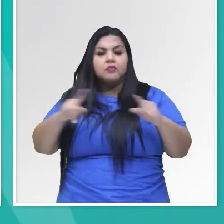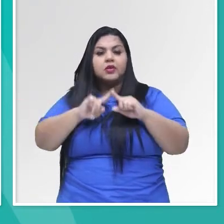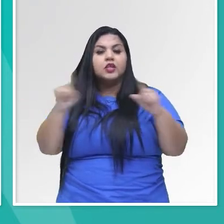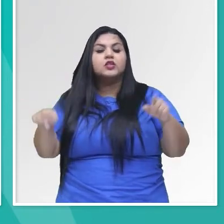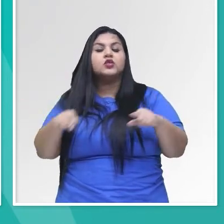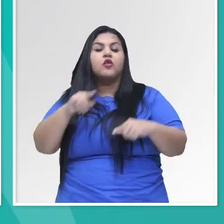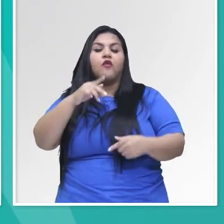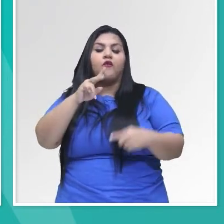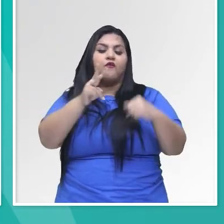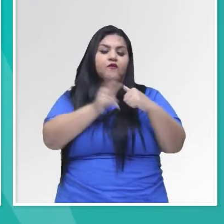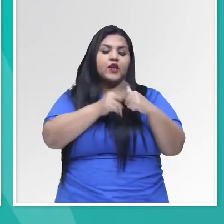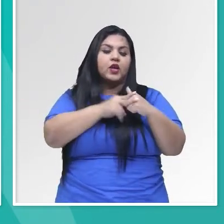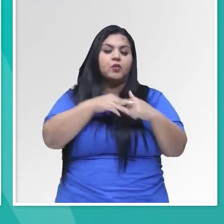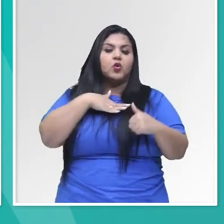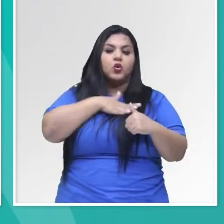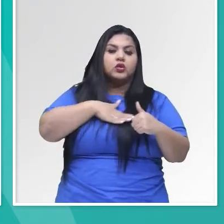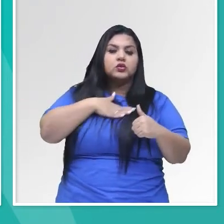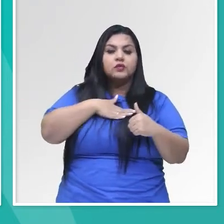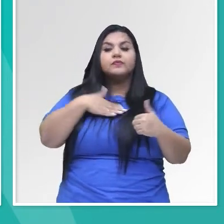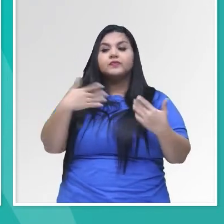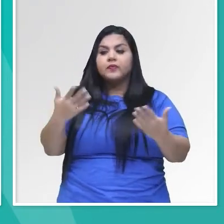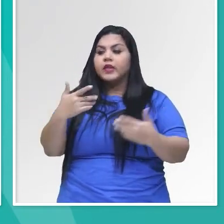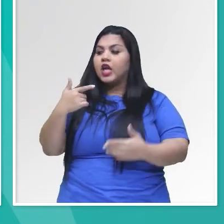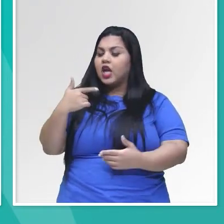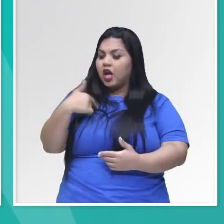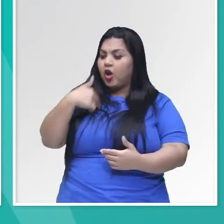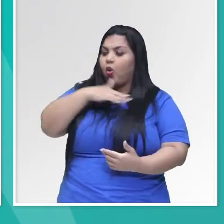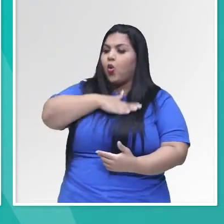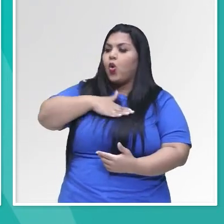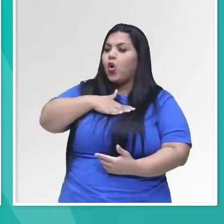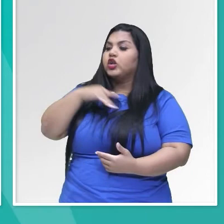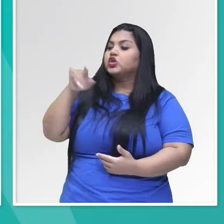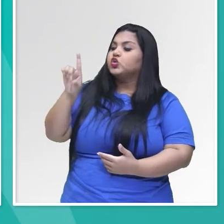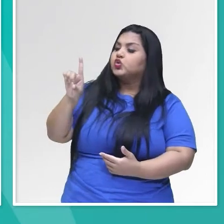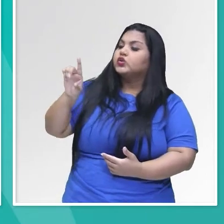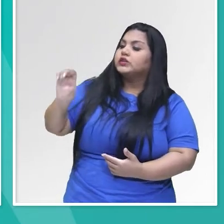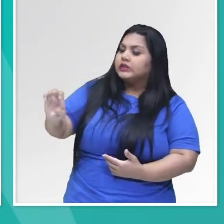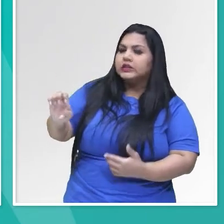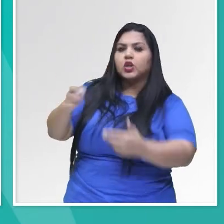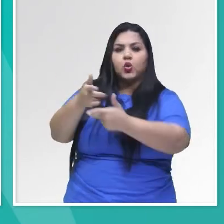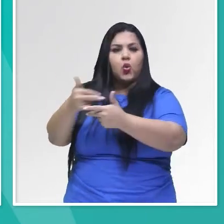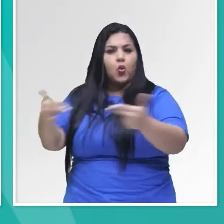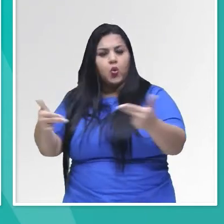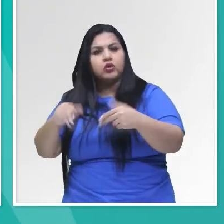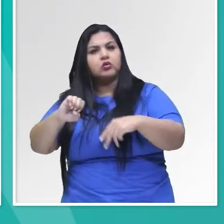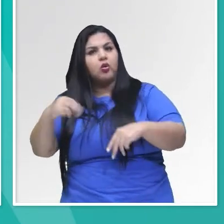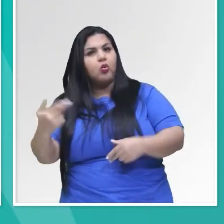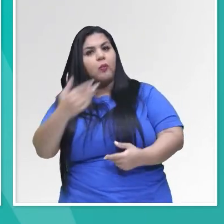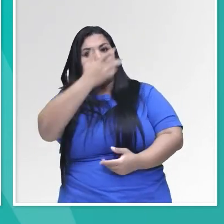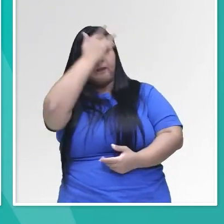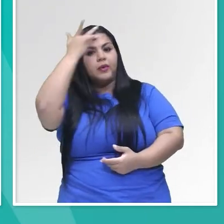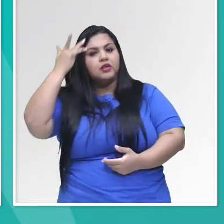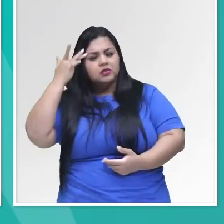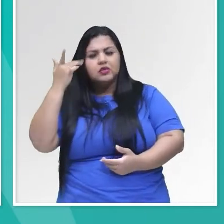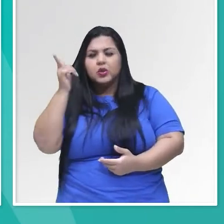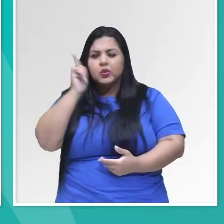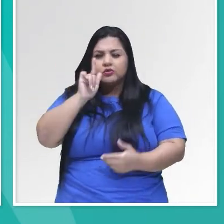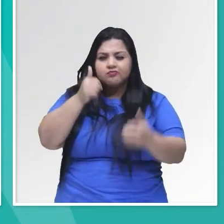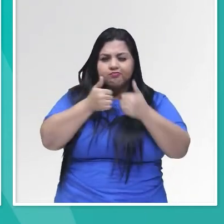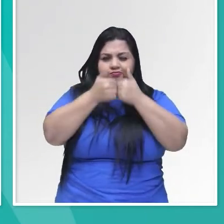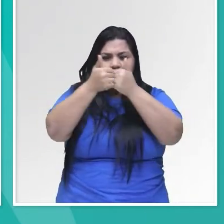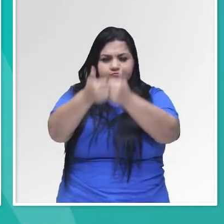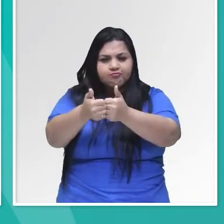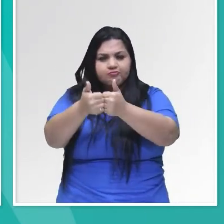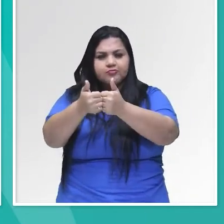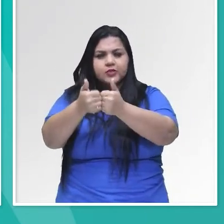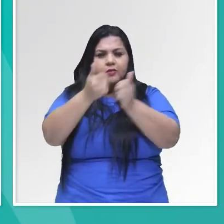pede a preposição de. Gostar de algo, de alguém, de alguma coisa. Você está conseguindo acompanhar, assim, bem